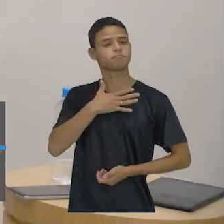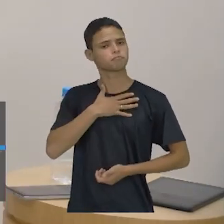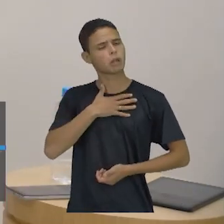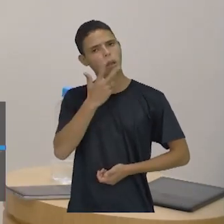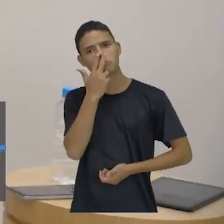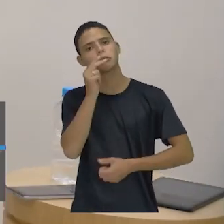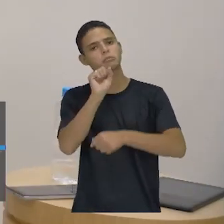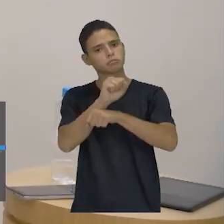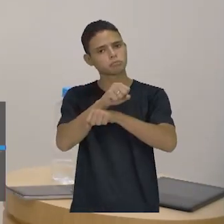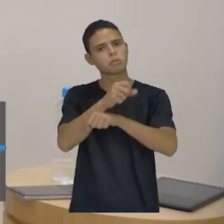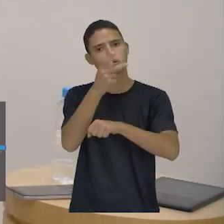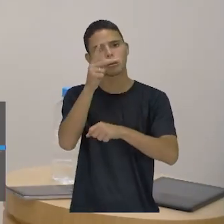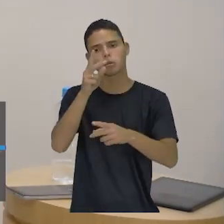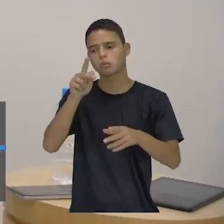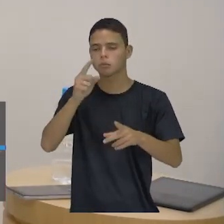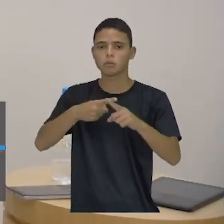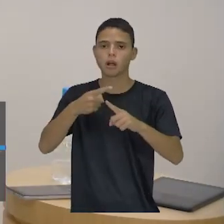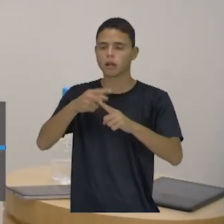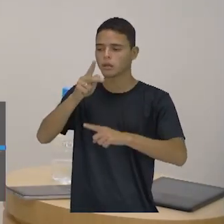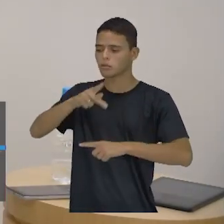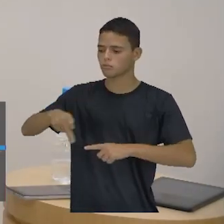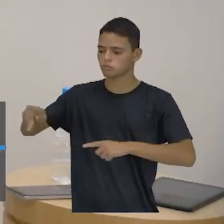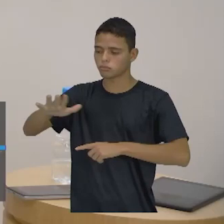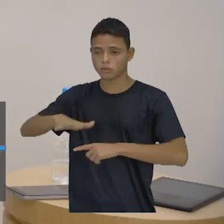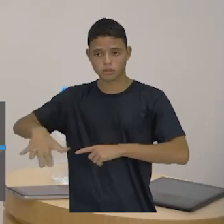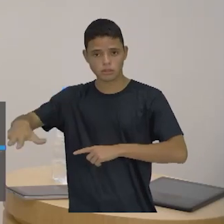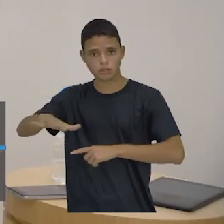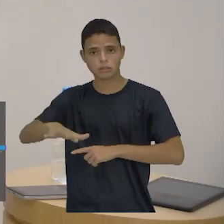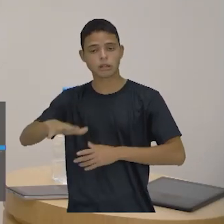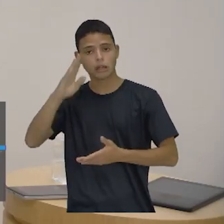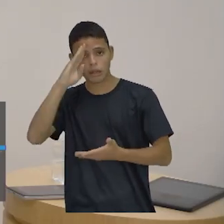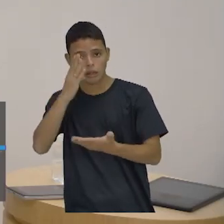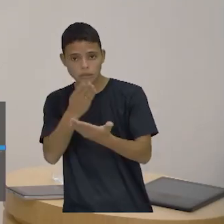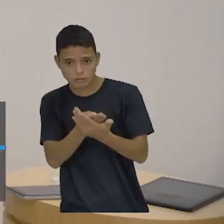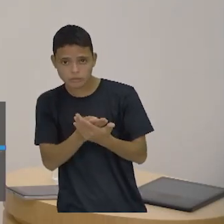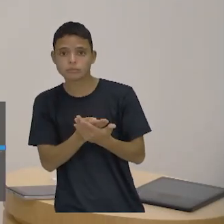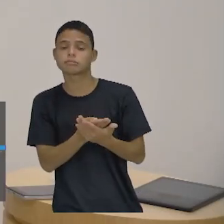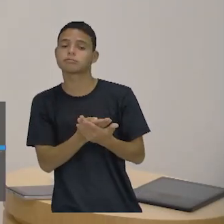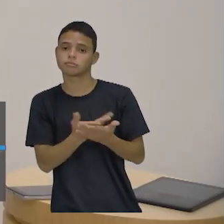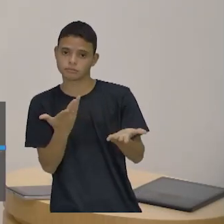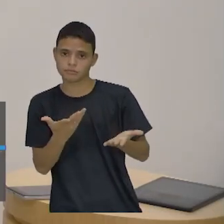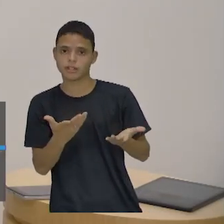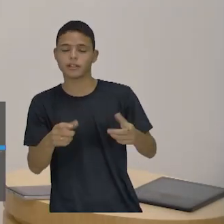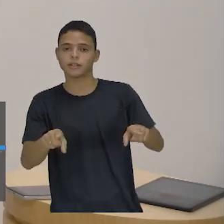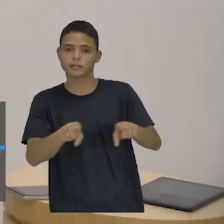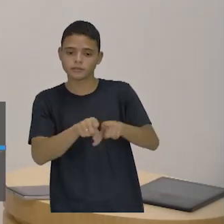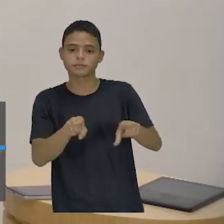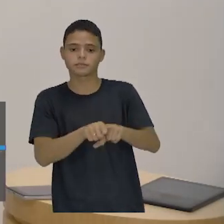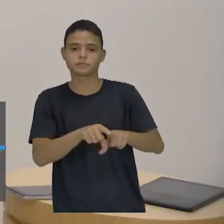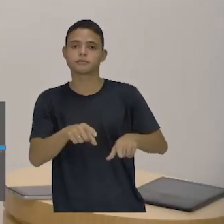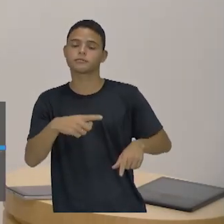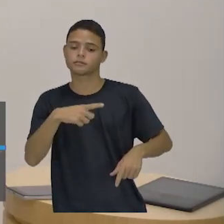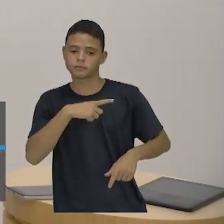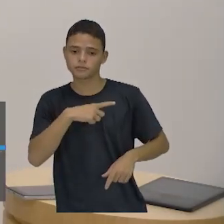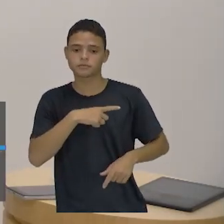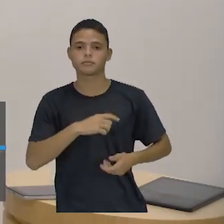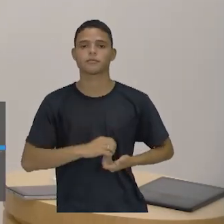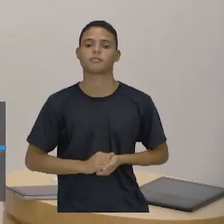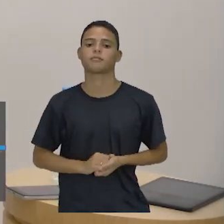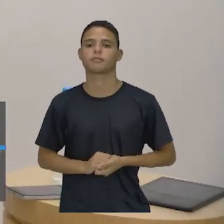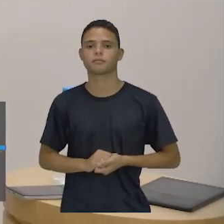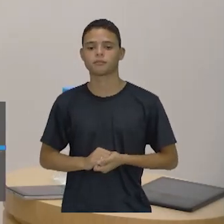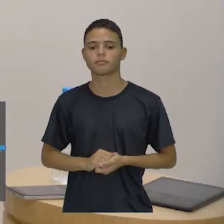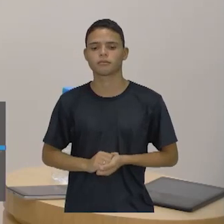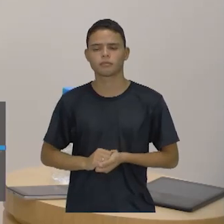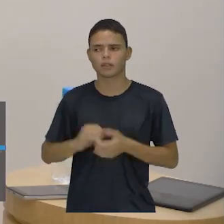pessoas tendem a acreditar em narrativas e ficções, né? Por isso que é importante ver tudo com parcimônia. Eu falo